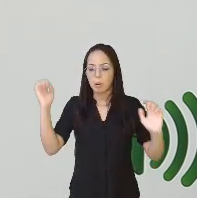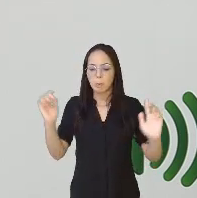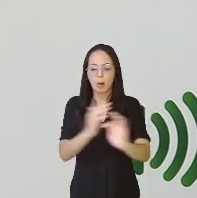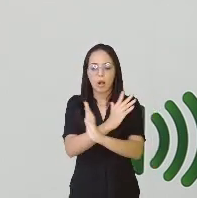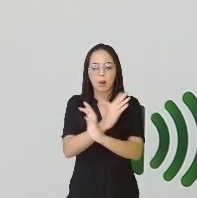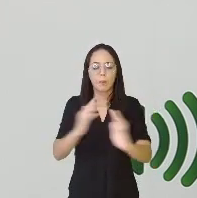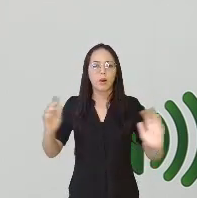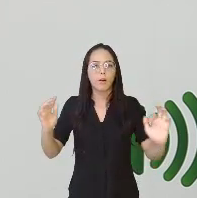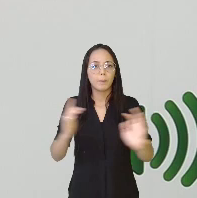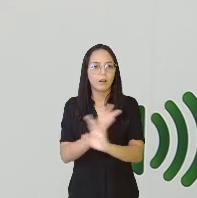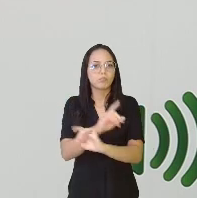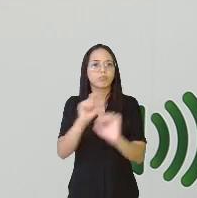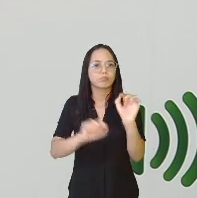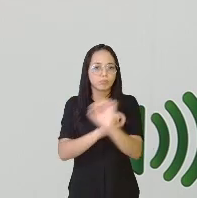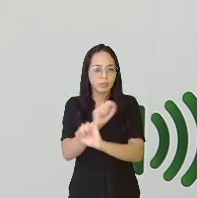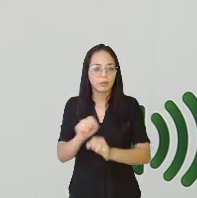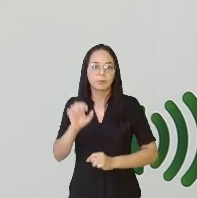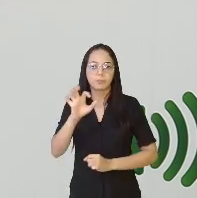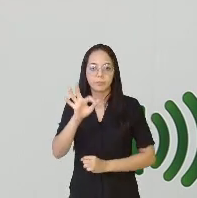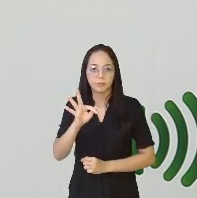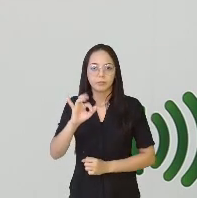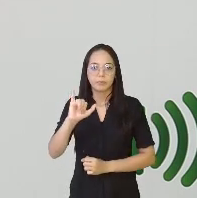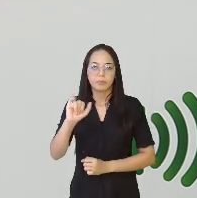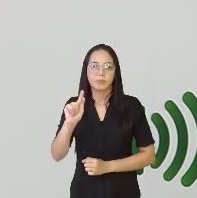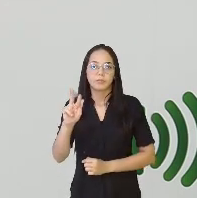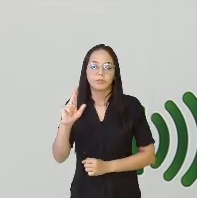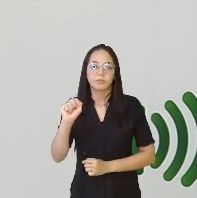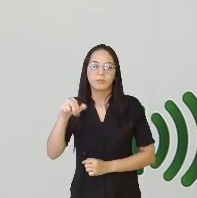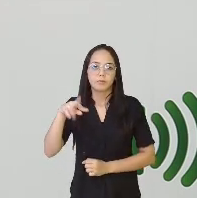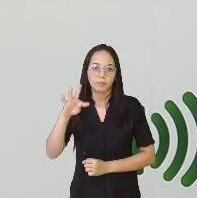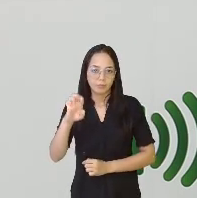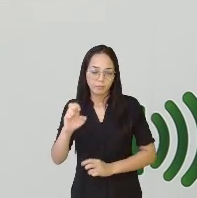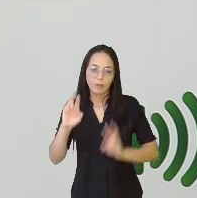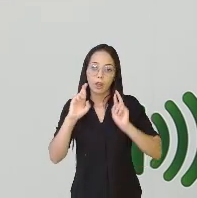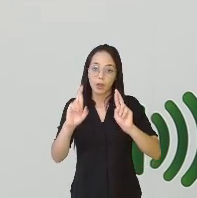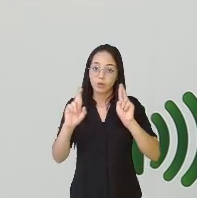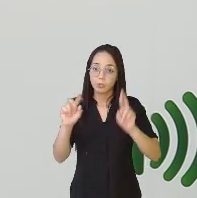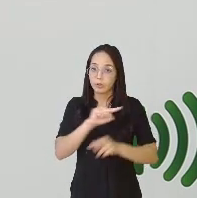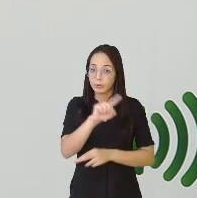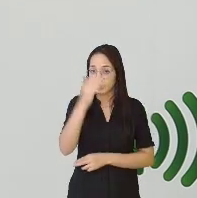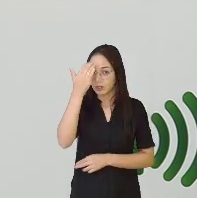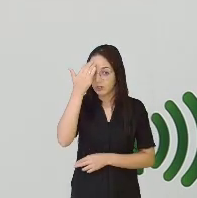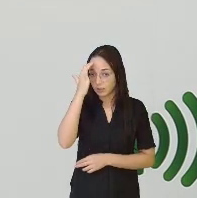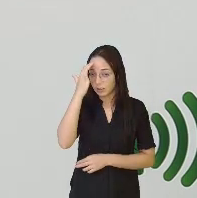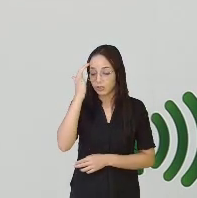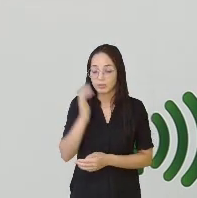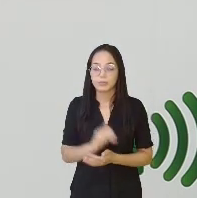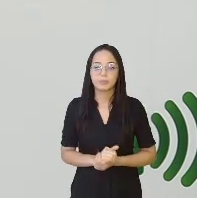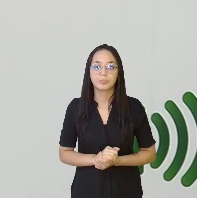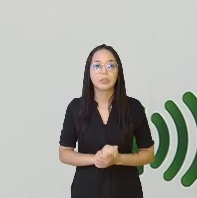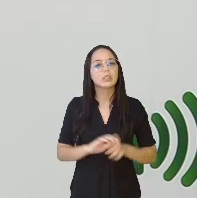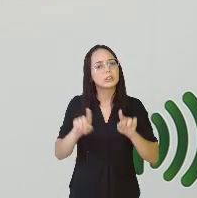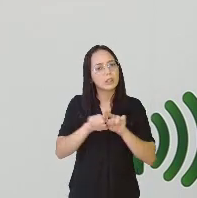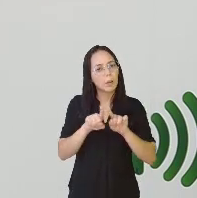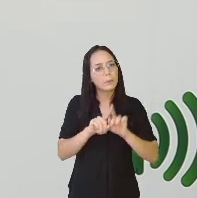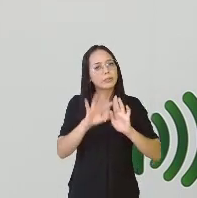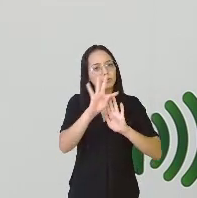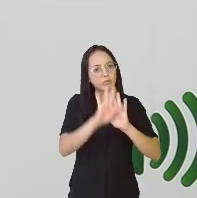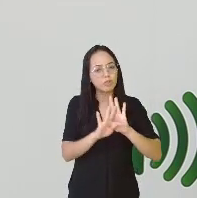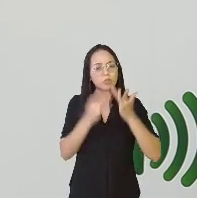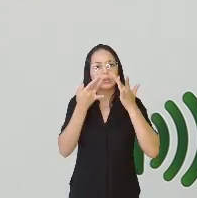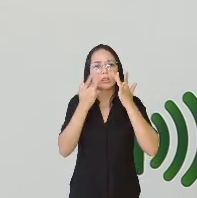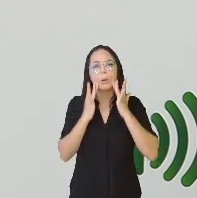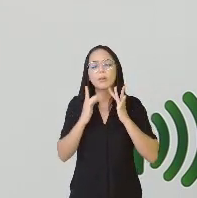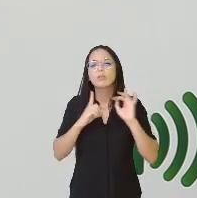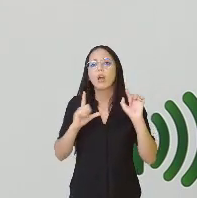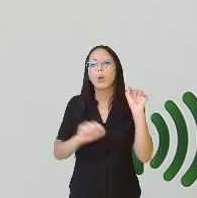são chamados figurantes, tá ok? Eu espero que vocês estejam entendendo. Também no texto dramático nós temos o